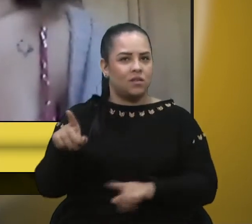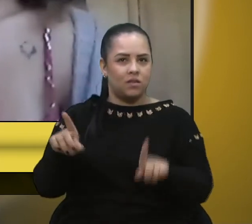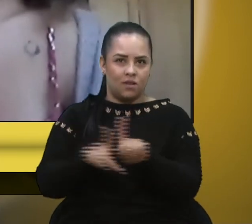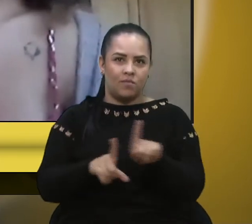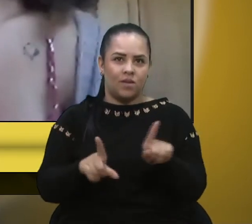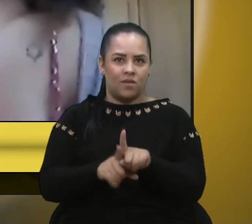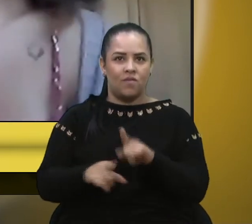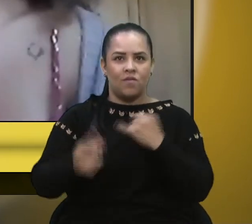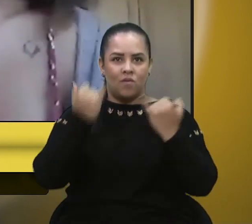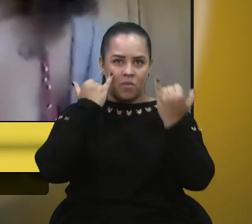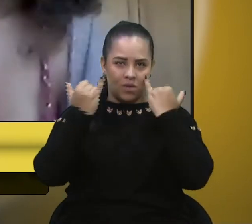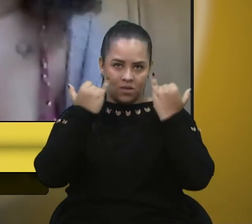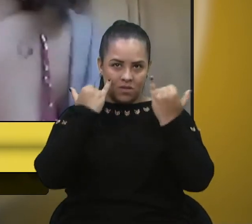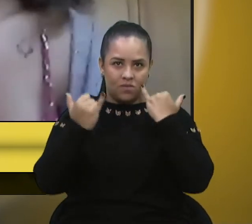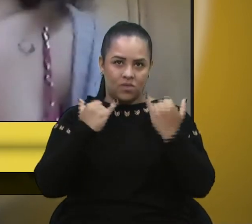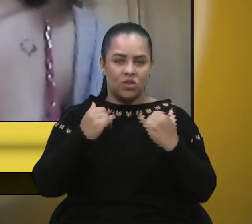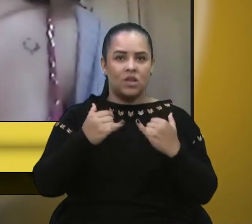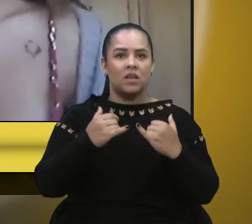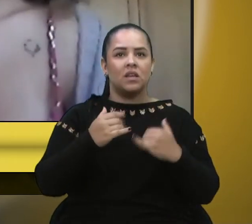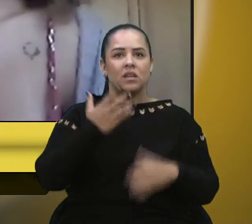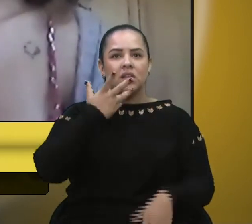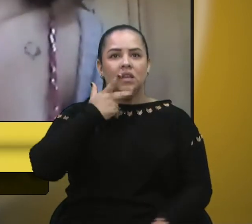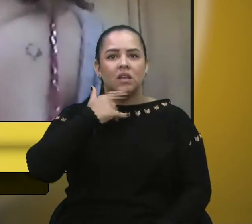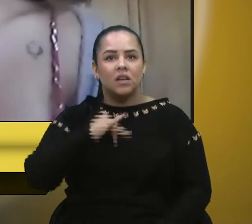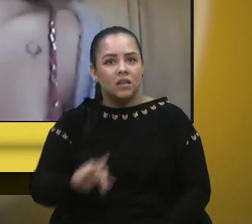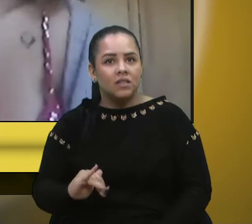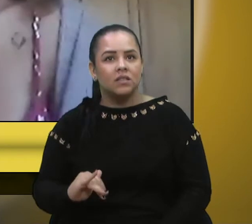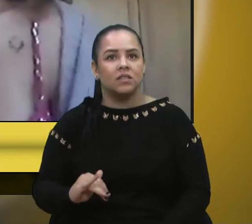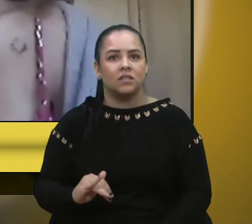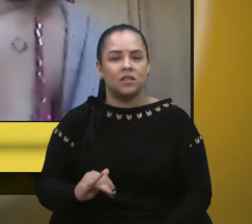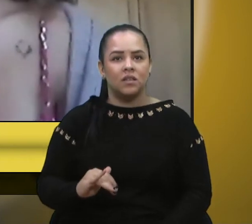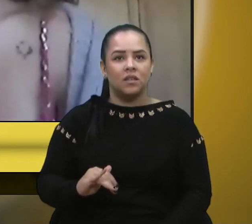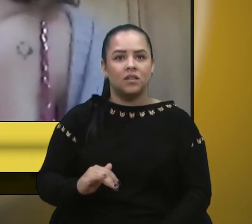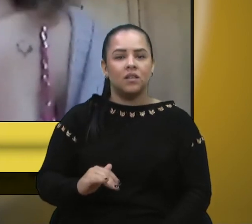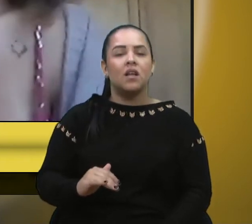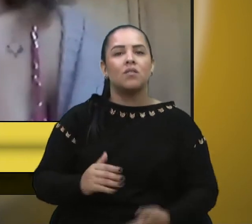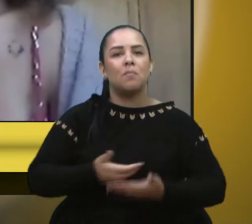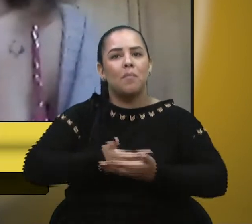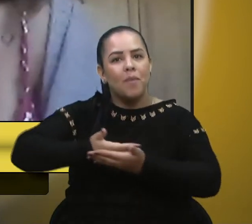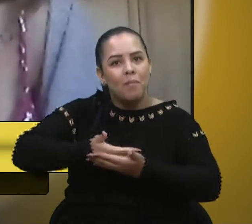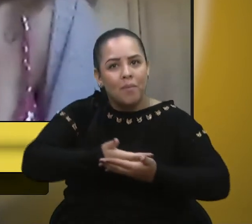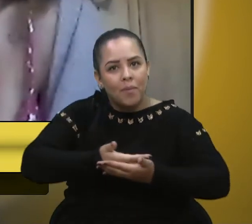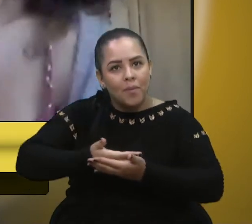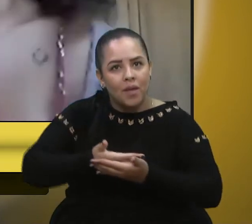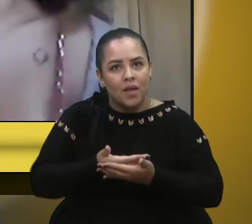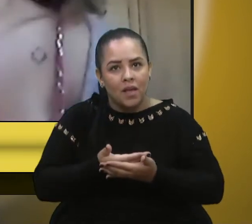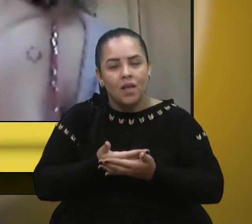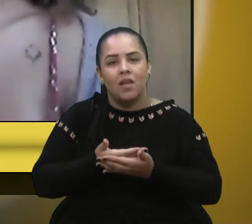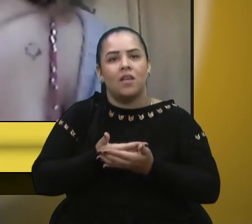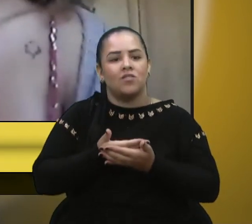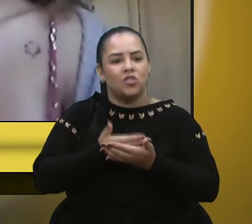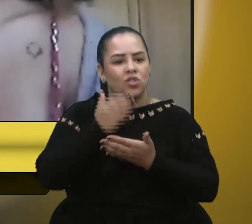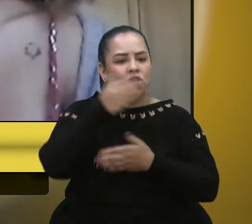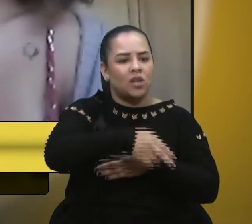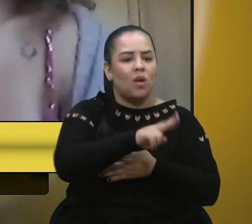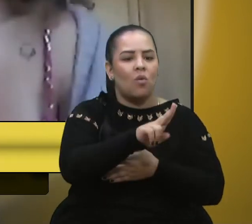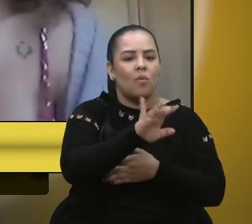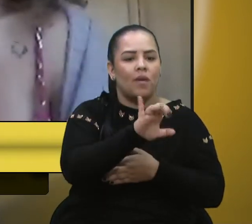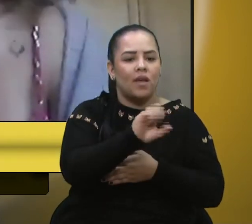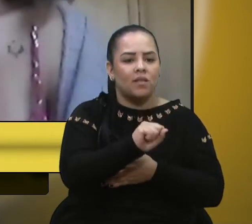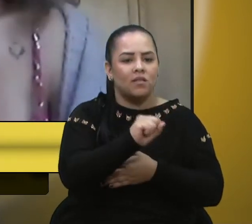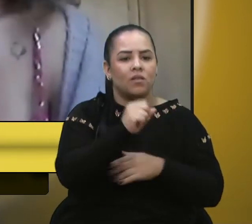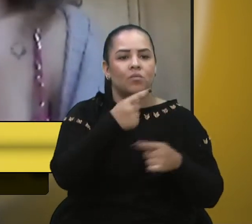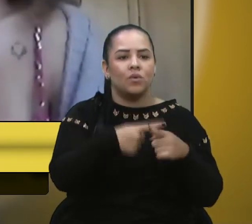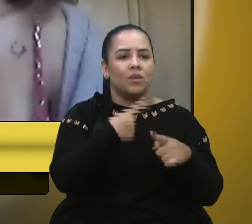de crianças de colo que estão procurando as nossas UBSs por estarem desnutridas. Elas estão no período